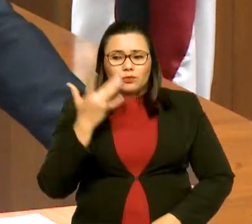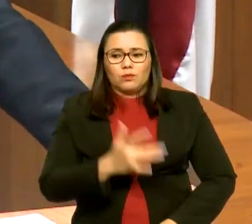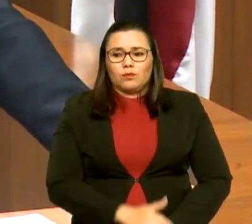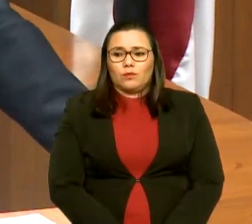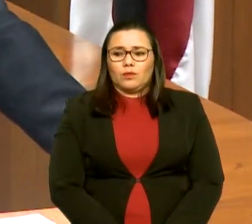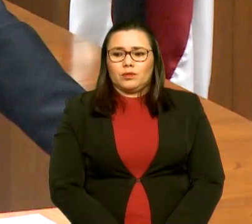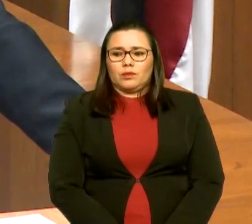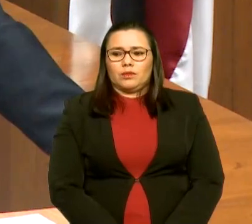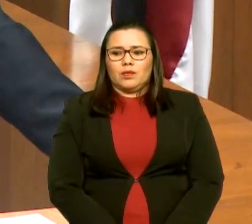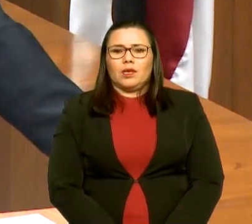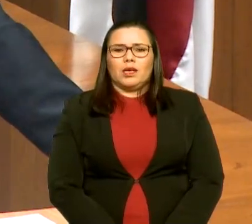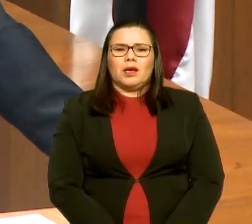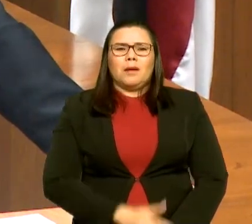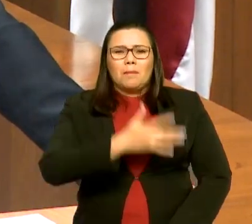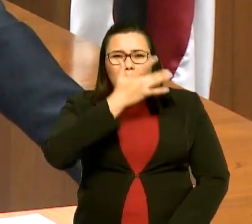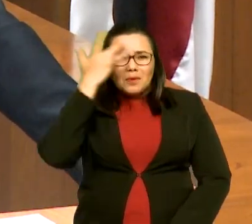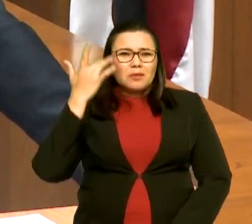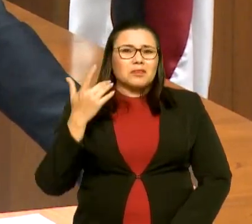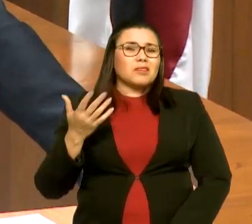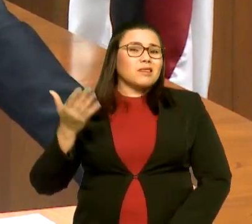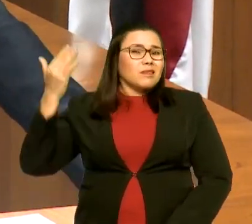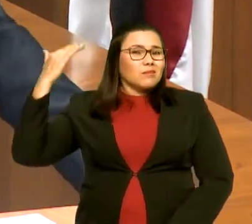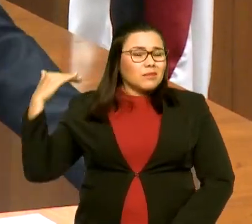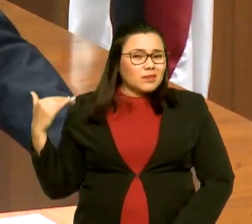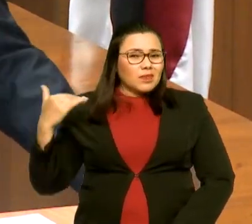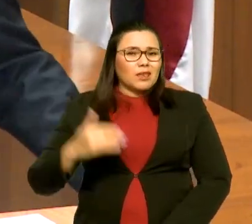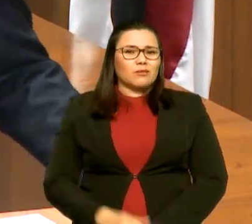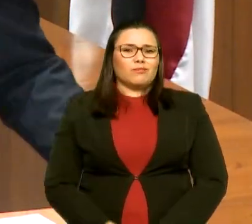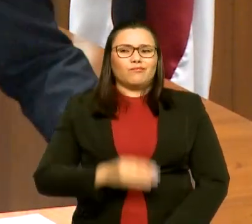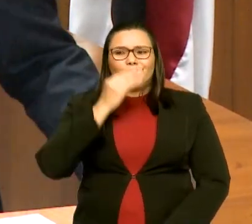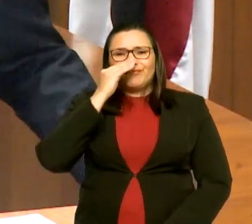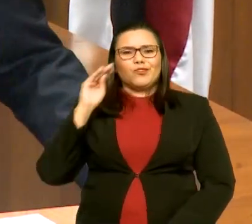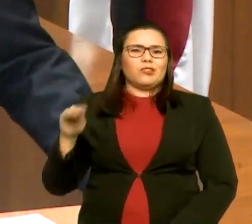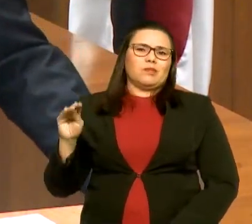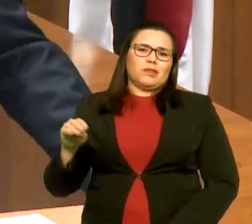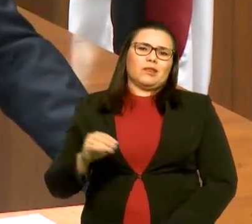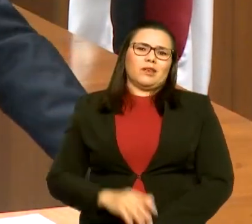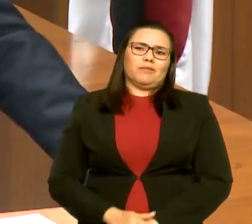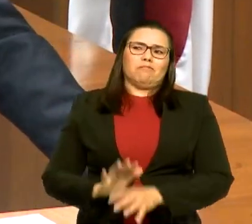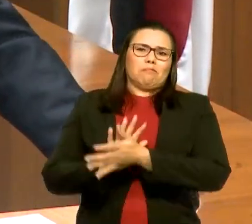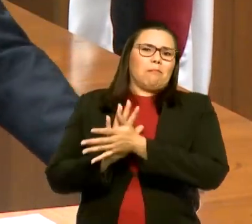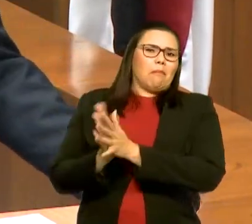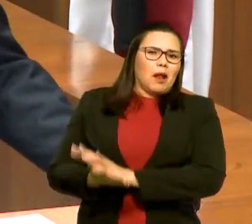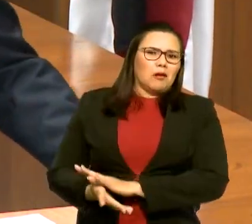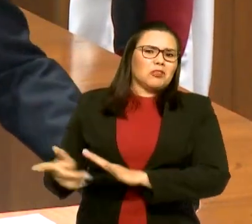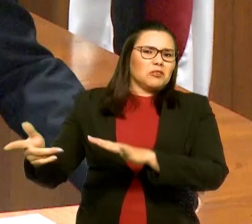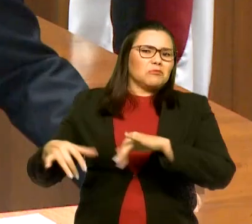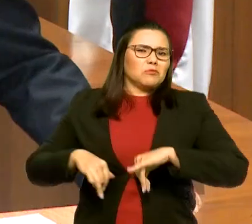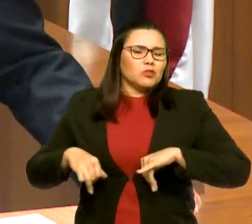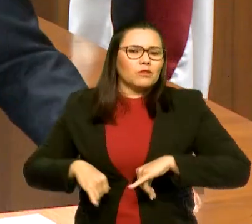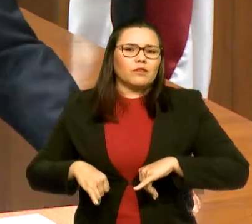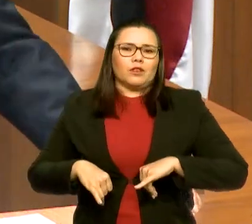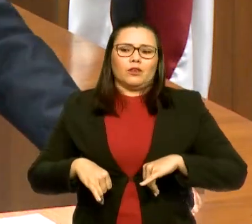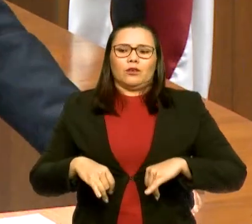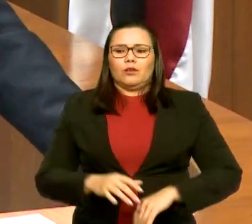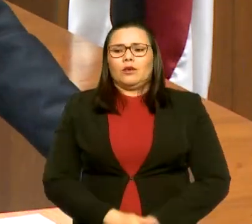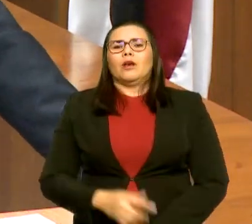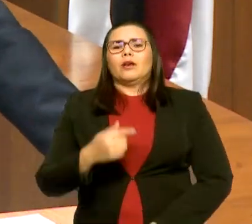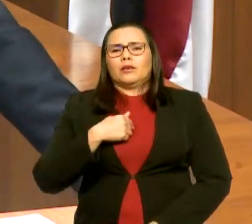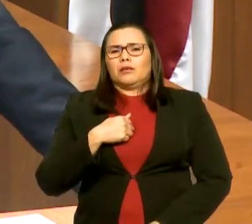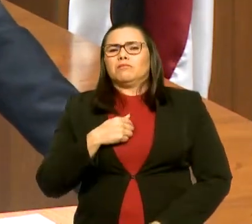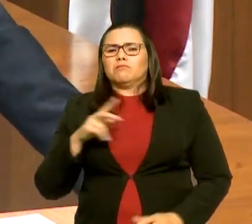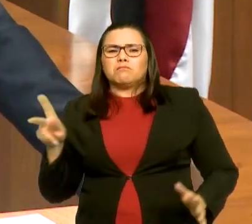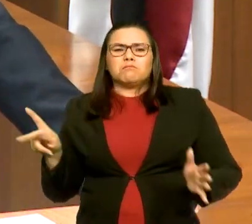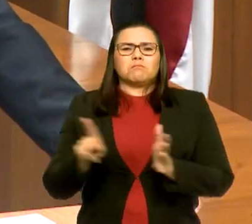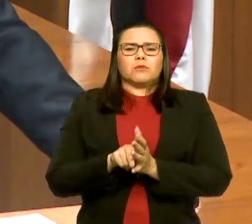foram levadas ao Estado do Maranhão. Eu tenho muito orgulho de pertencer ao grupo do governador Flávio Dino, ao grupo do governador Carlos